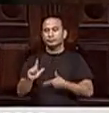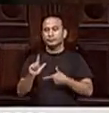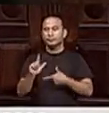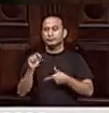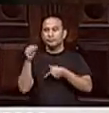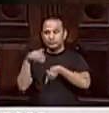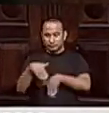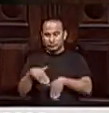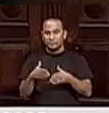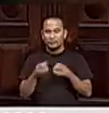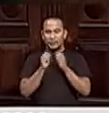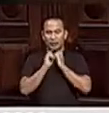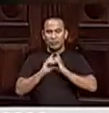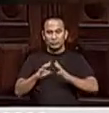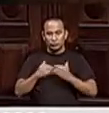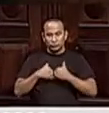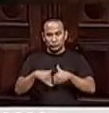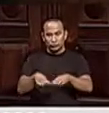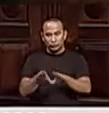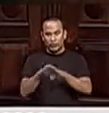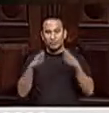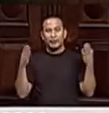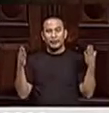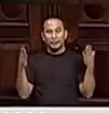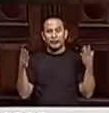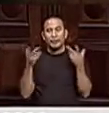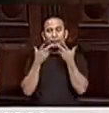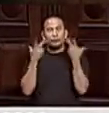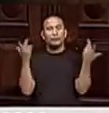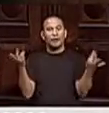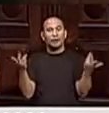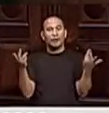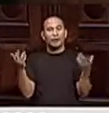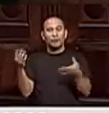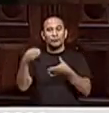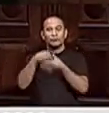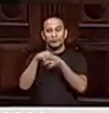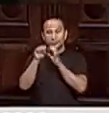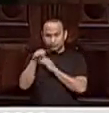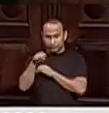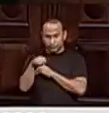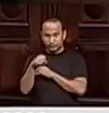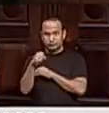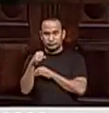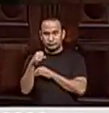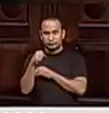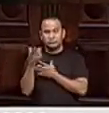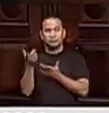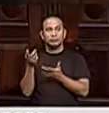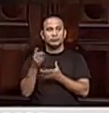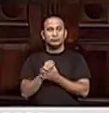esta casa continue aberta, é que eu digo, vou votar sim ao projeto da